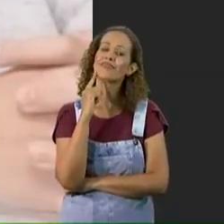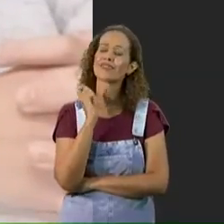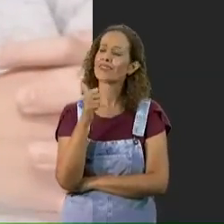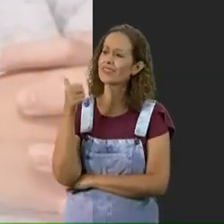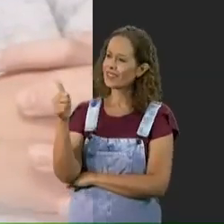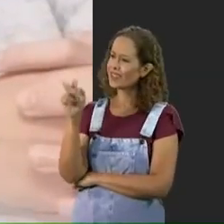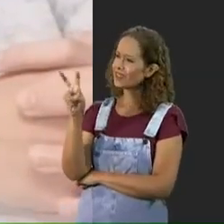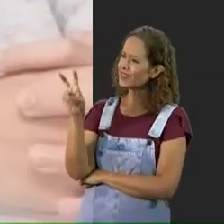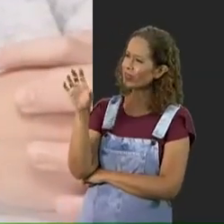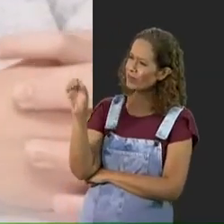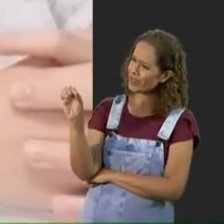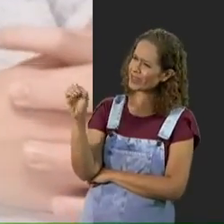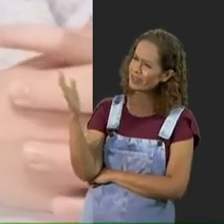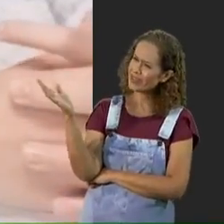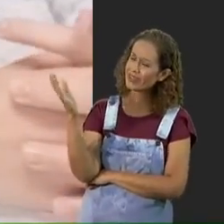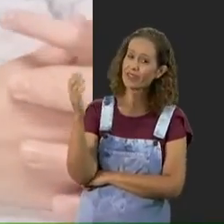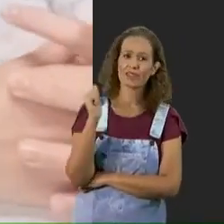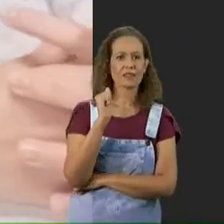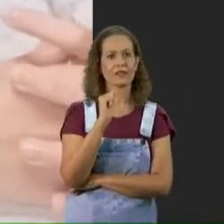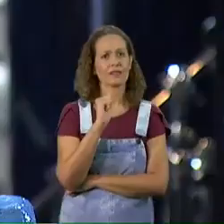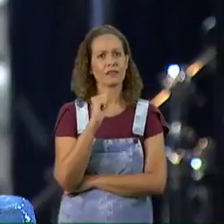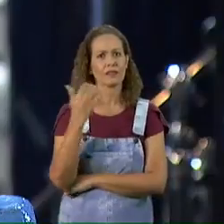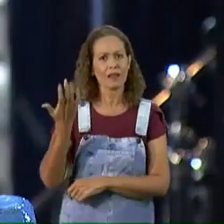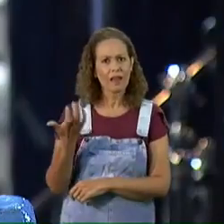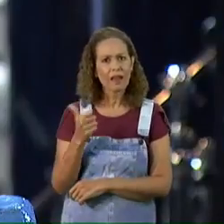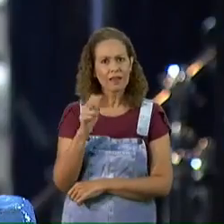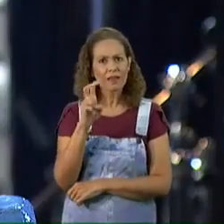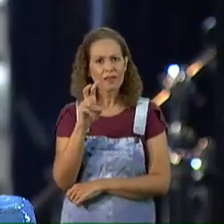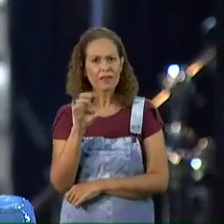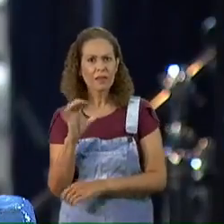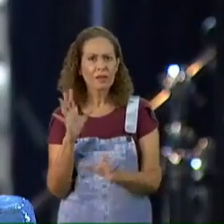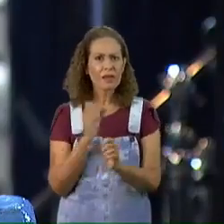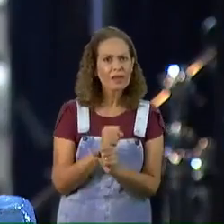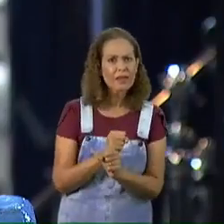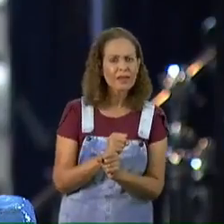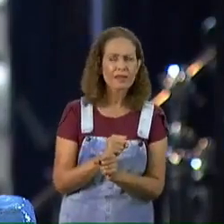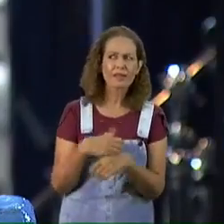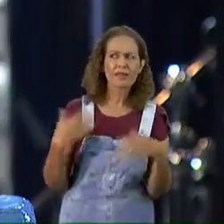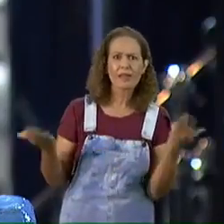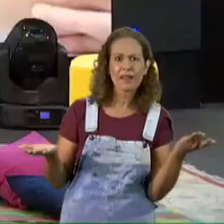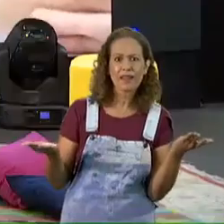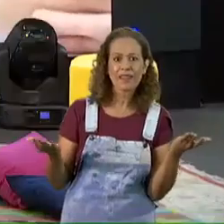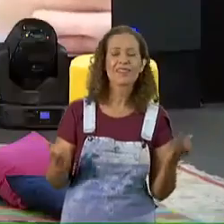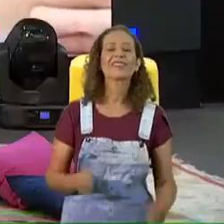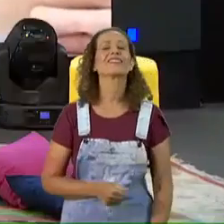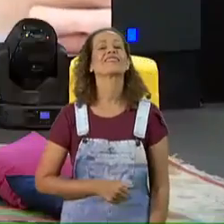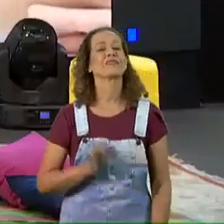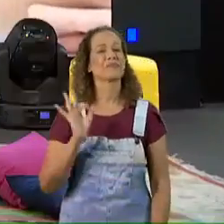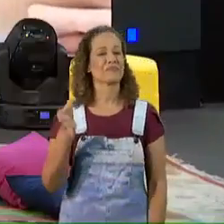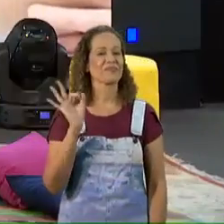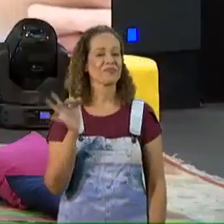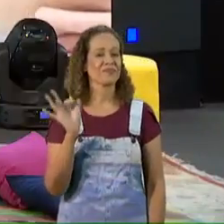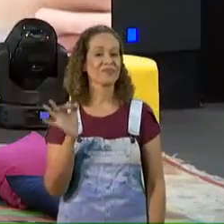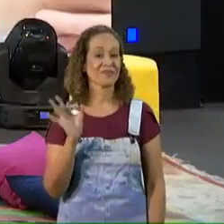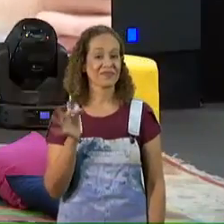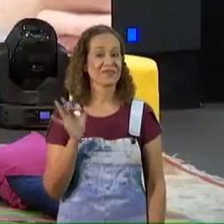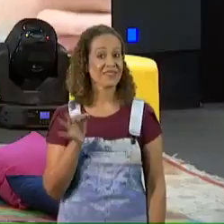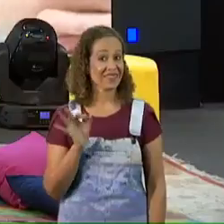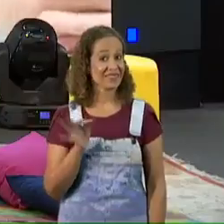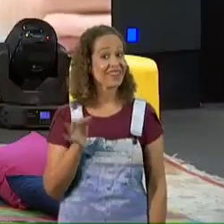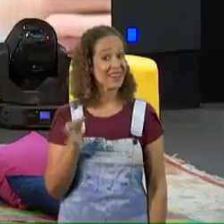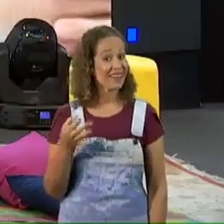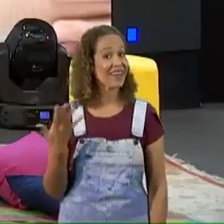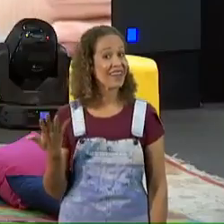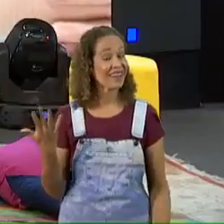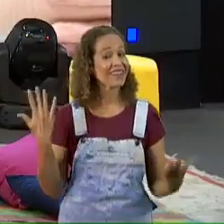150. 150, isso tudo? Será? Isso mesmo! É